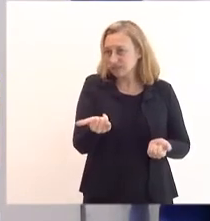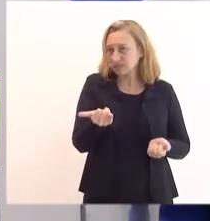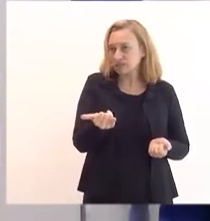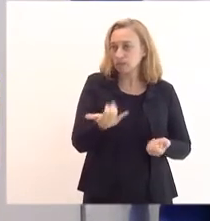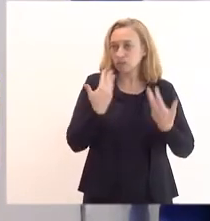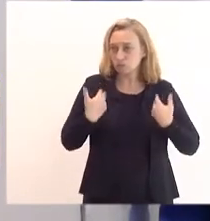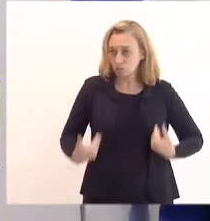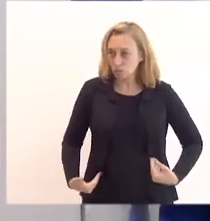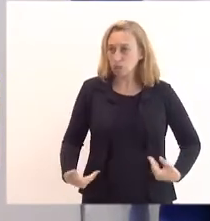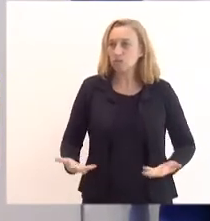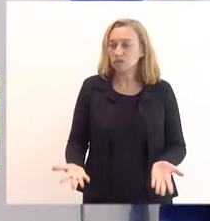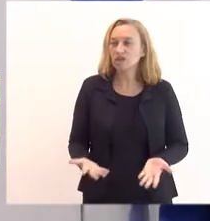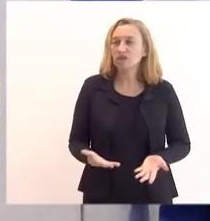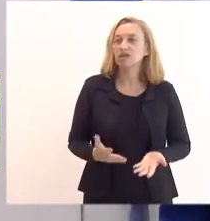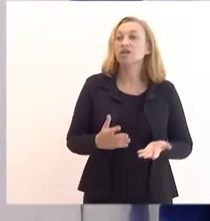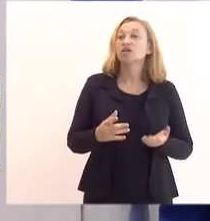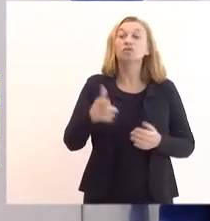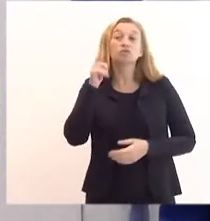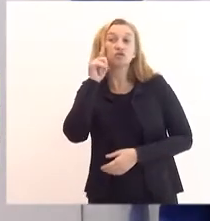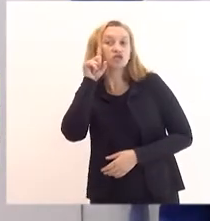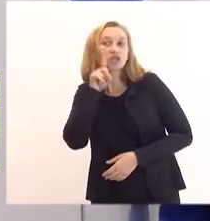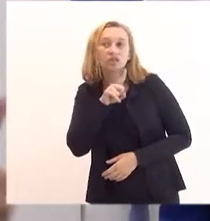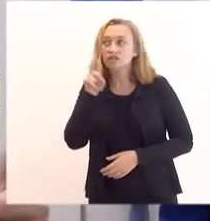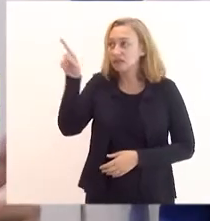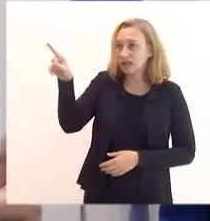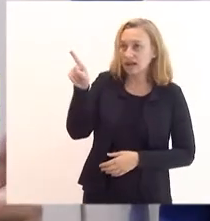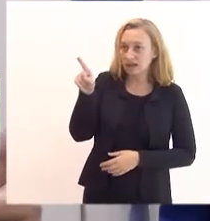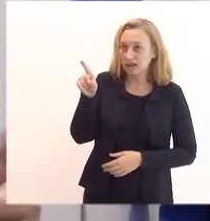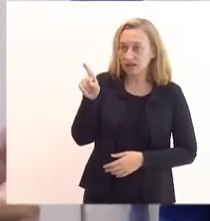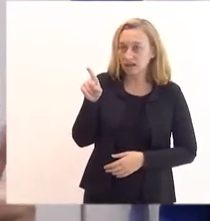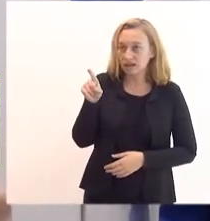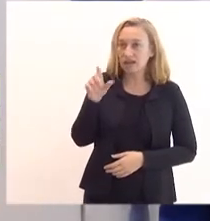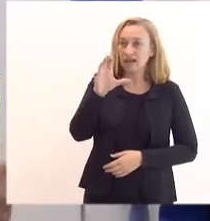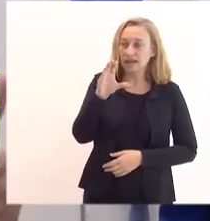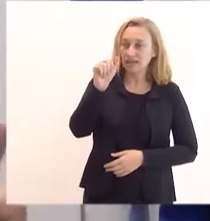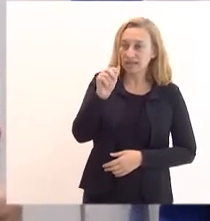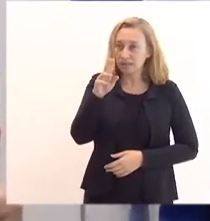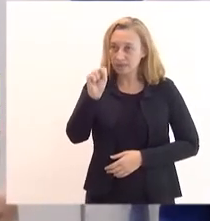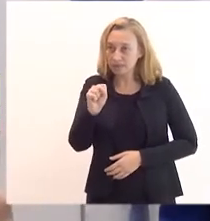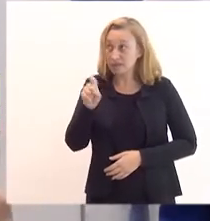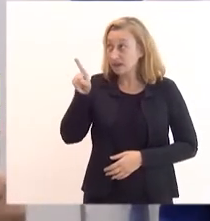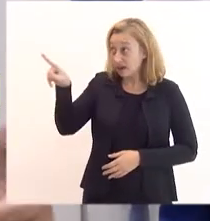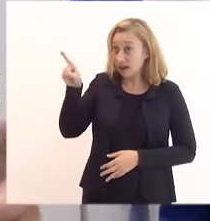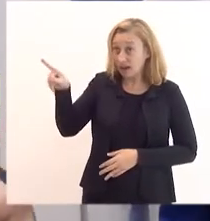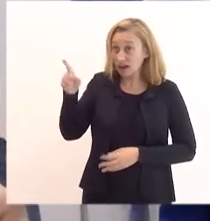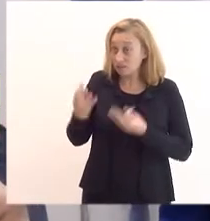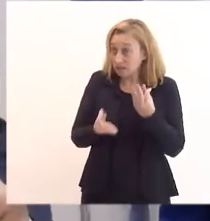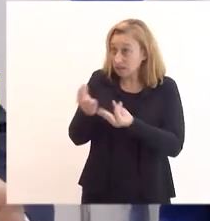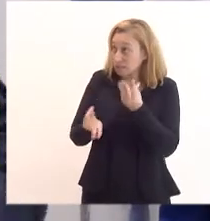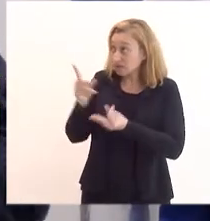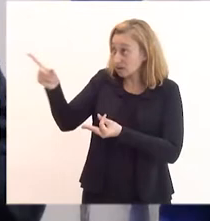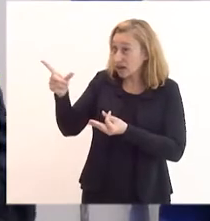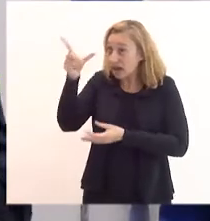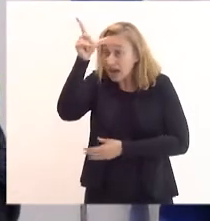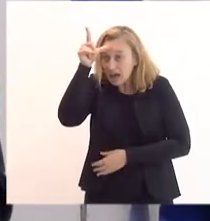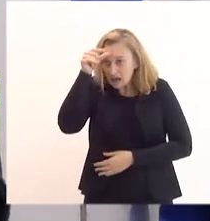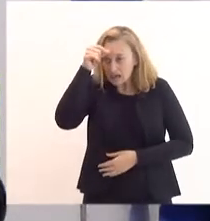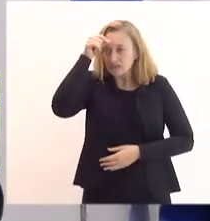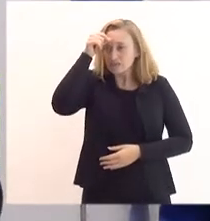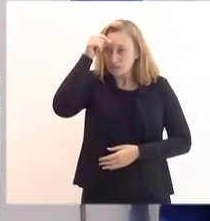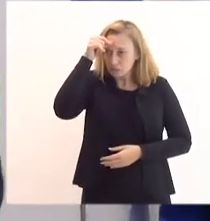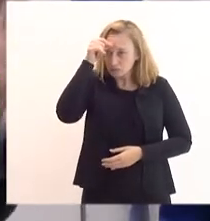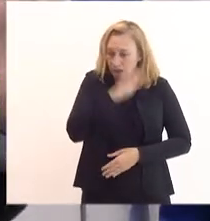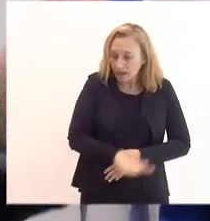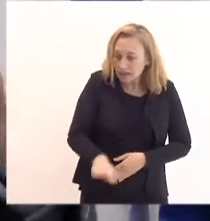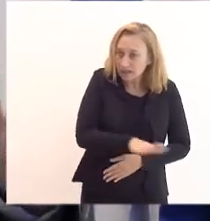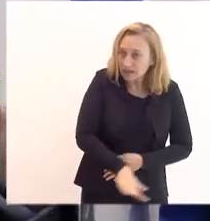o tratamento feito com canabidiol aliviou muito as tensões musculares e especialmente a, dando à